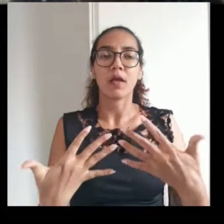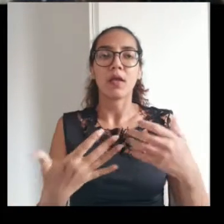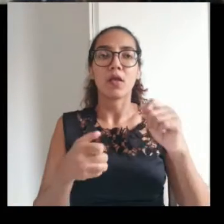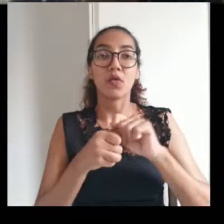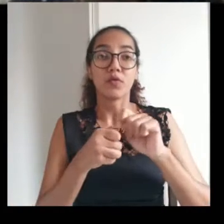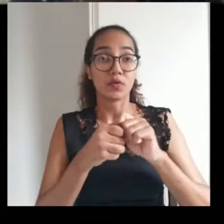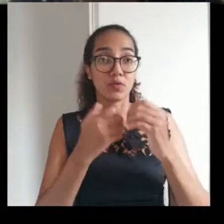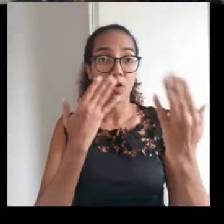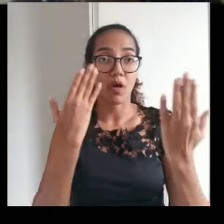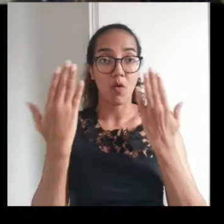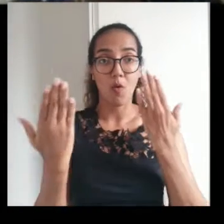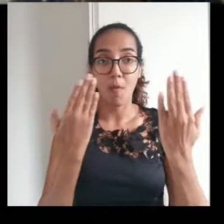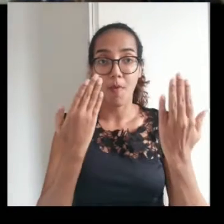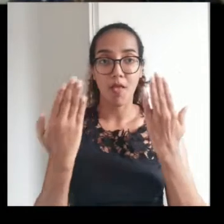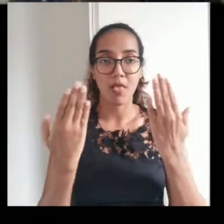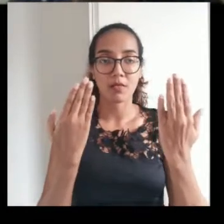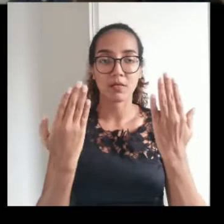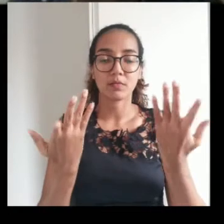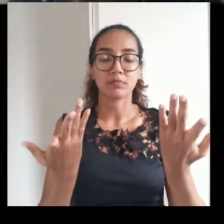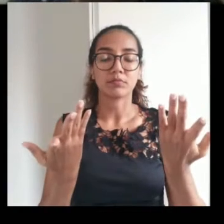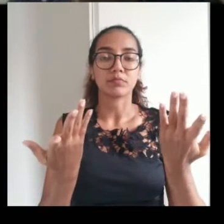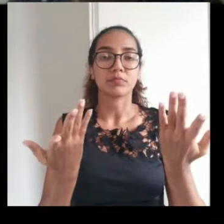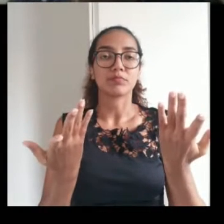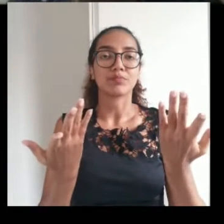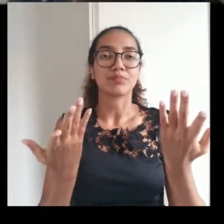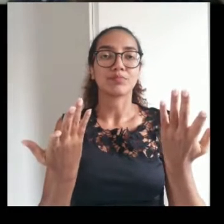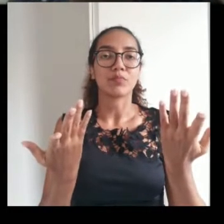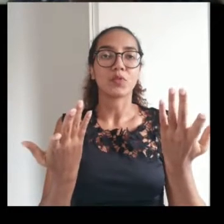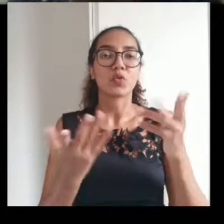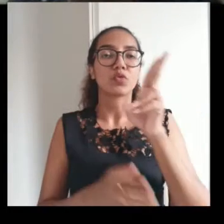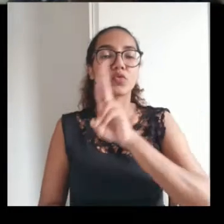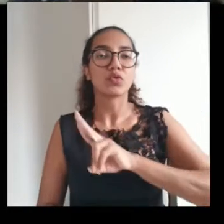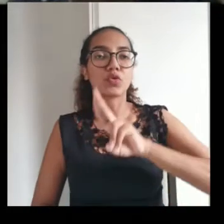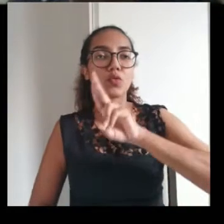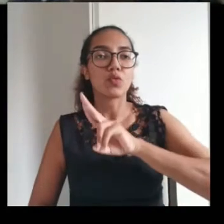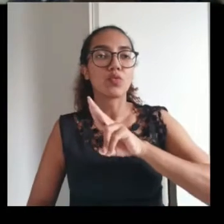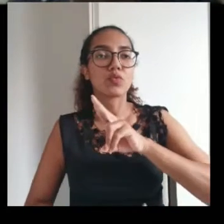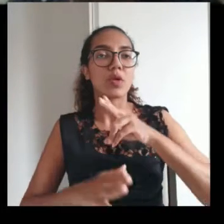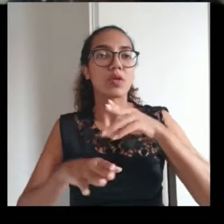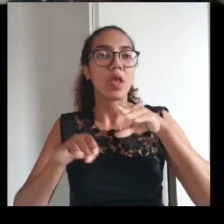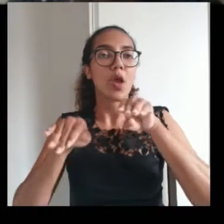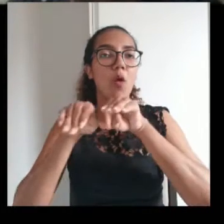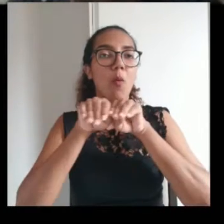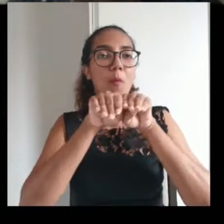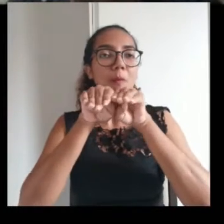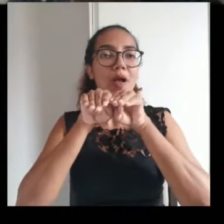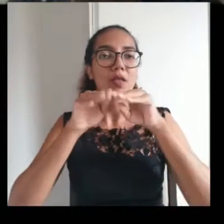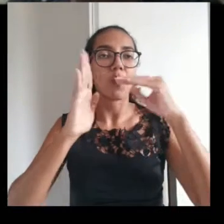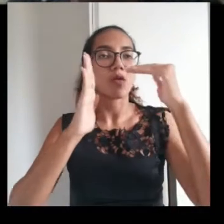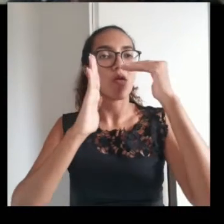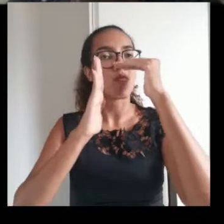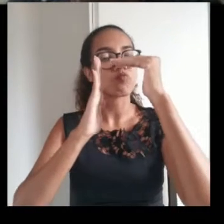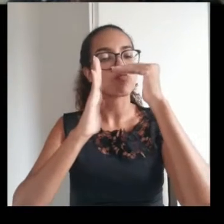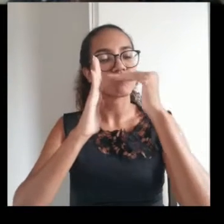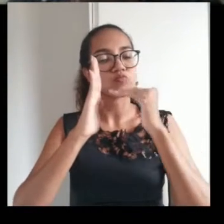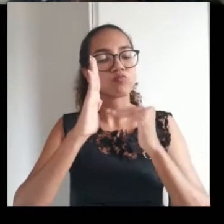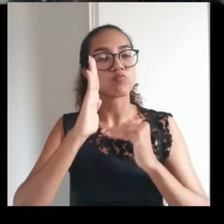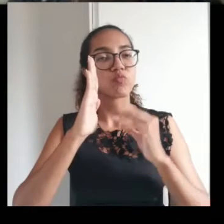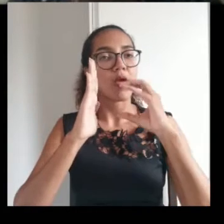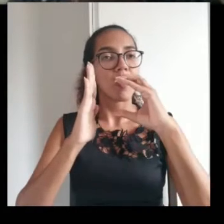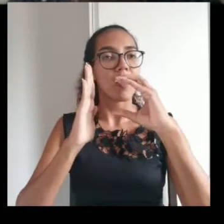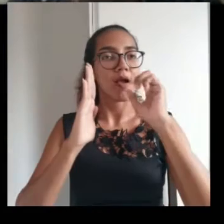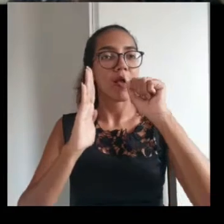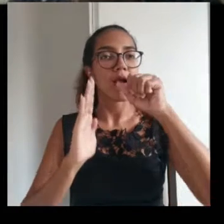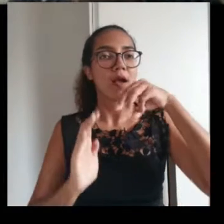analogia, né, sobre, na verdade, quando a gente usa o padrão em camadas, é um padrão arquitetural, né, então é o que a gente chama também